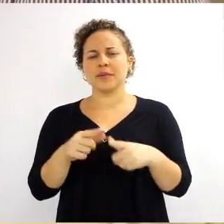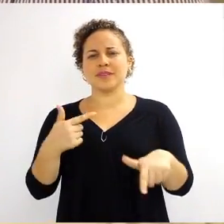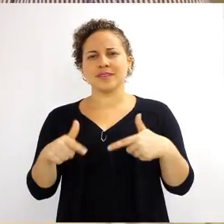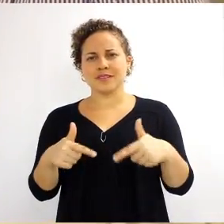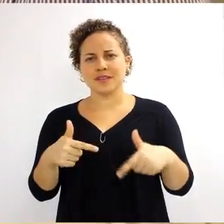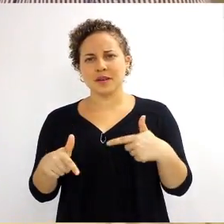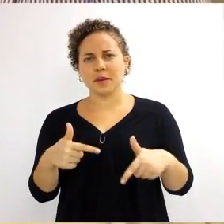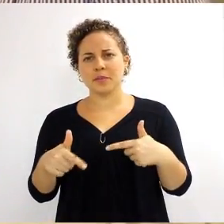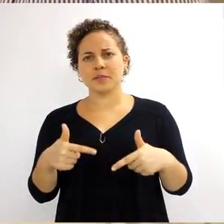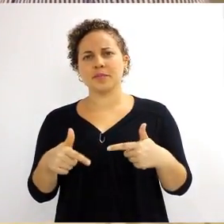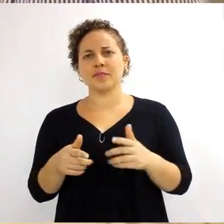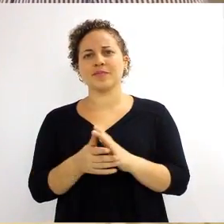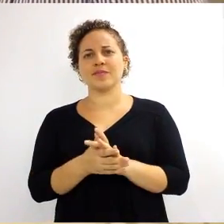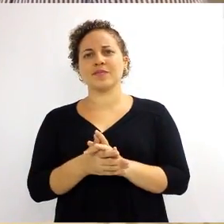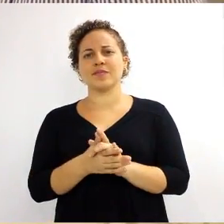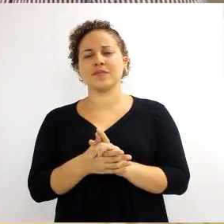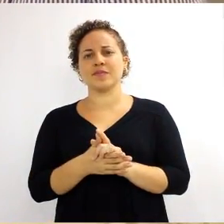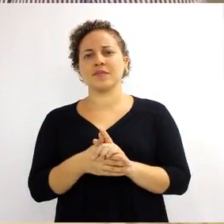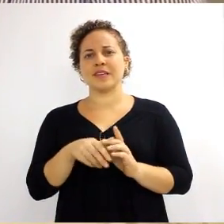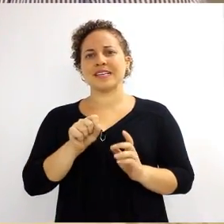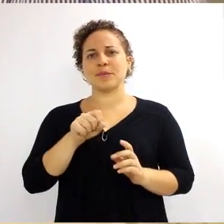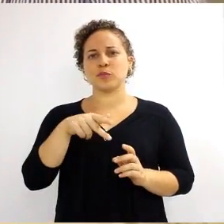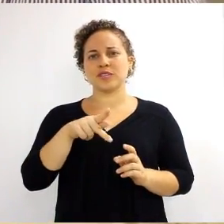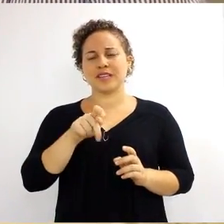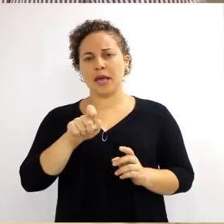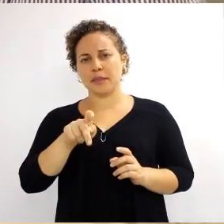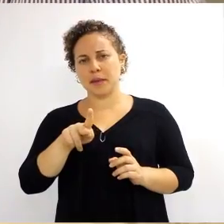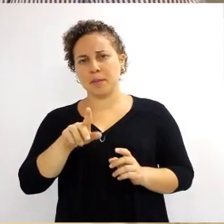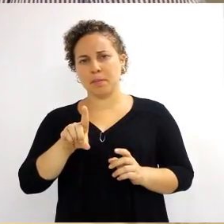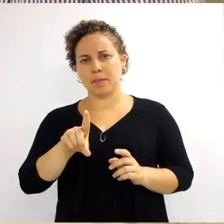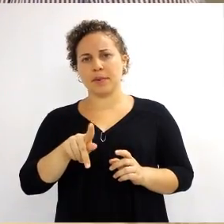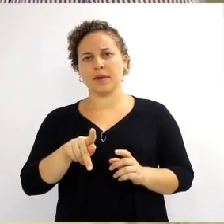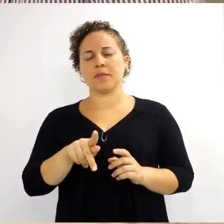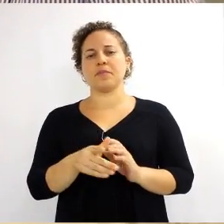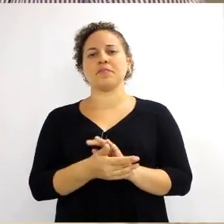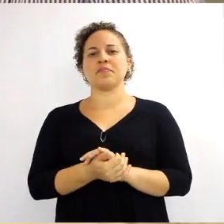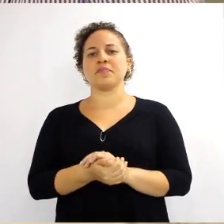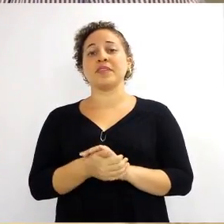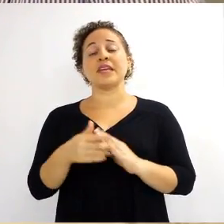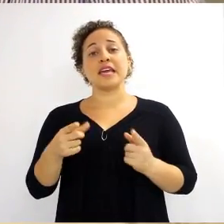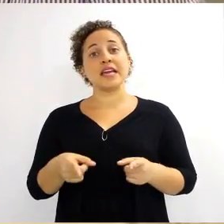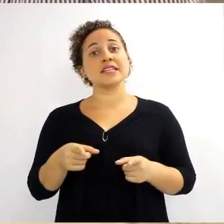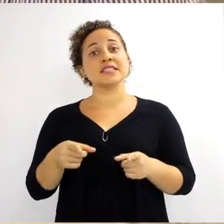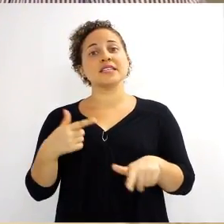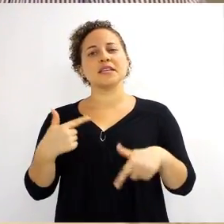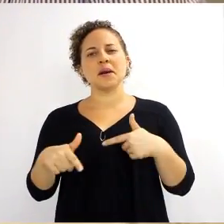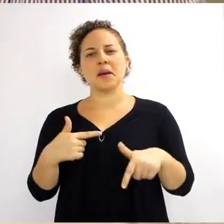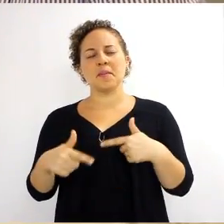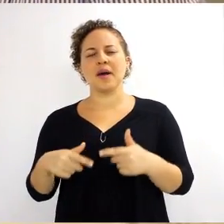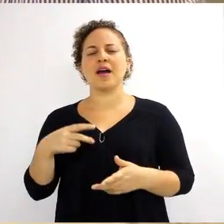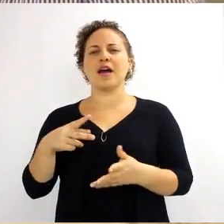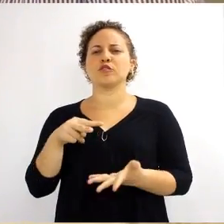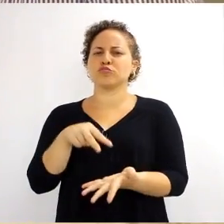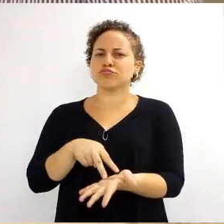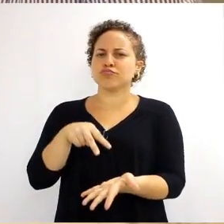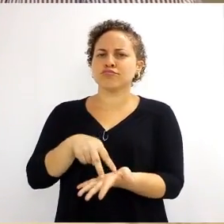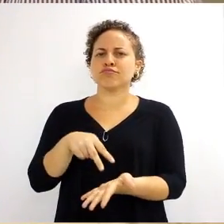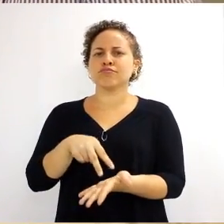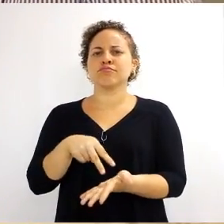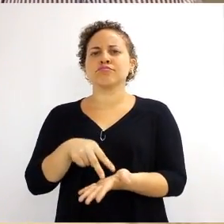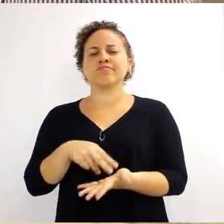voltados a CIPA ou CPATP. Então, esse trabalho é constante e